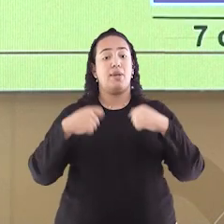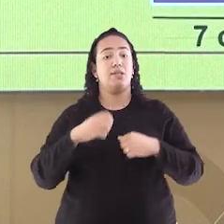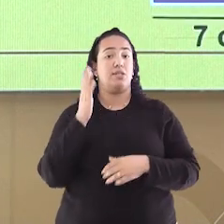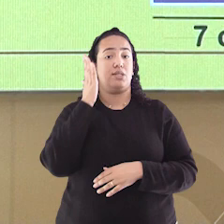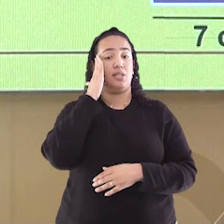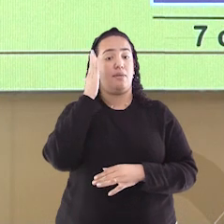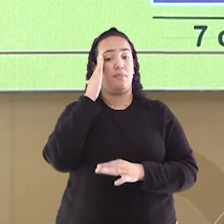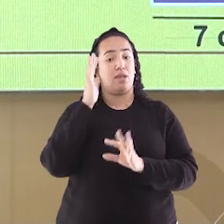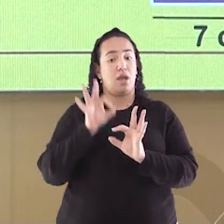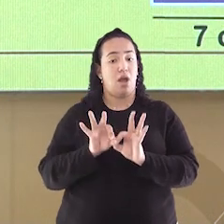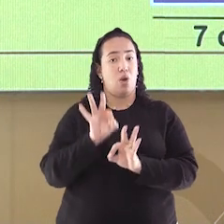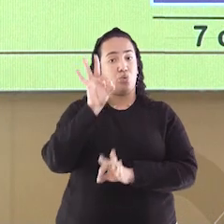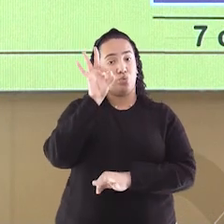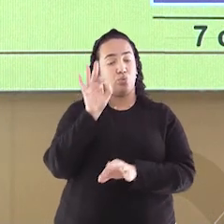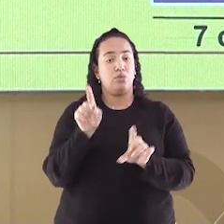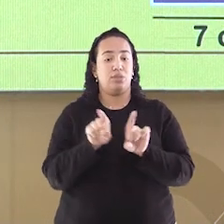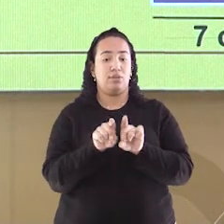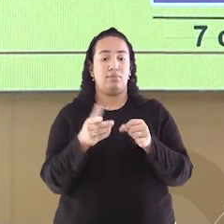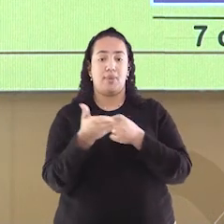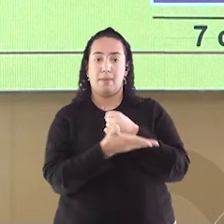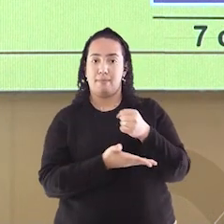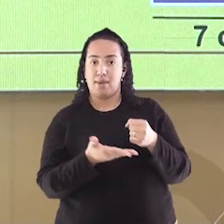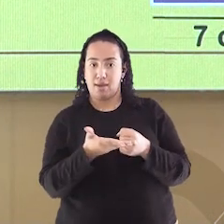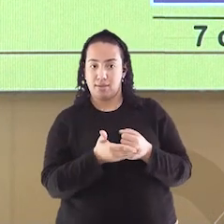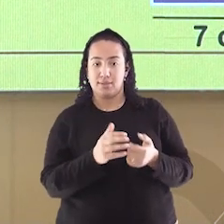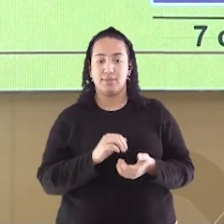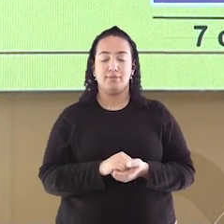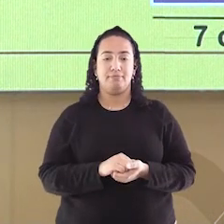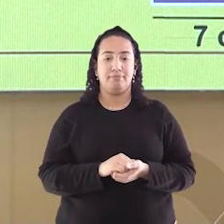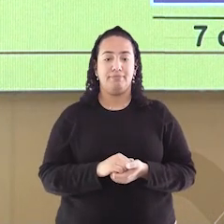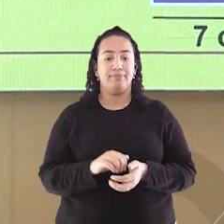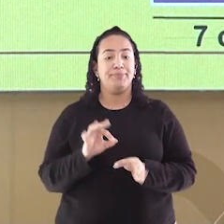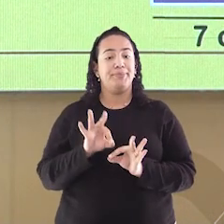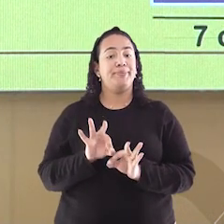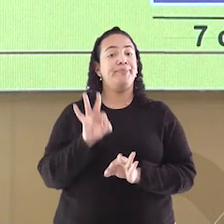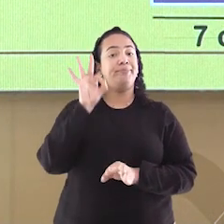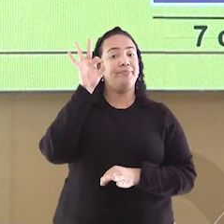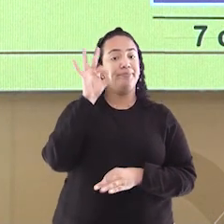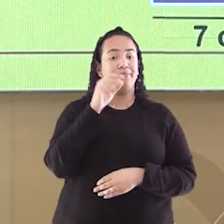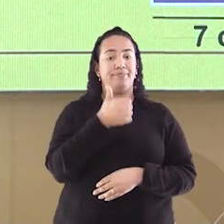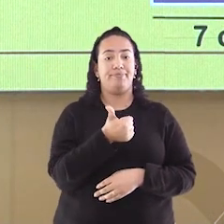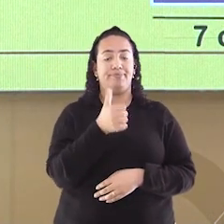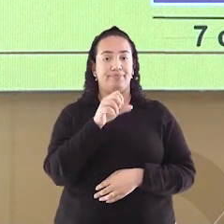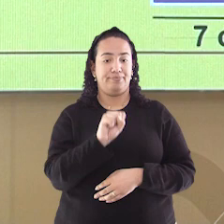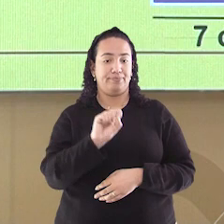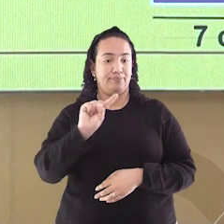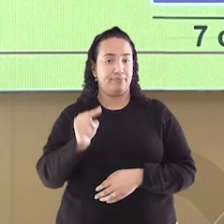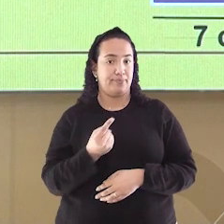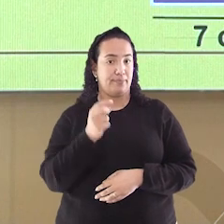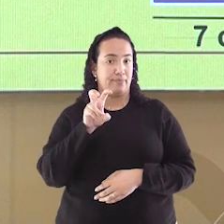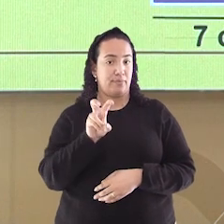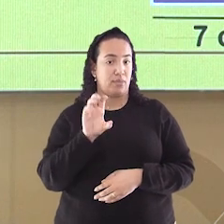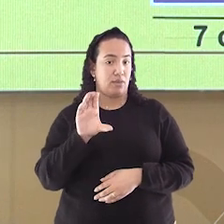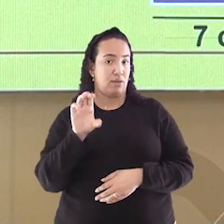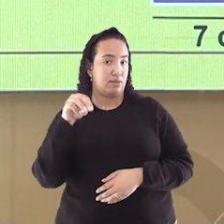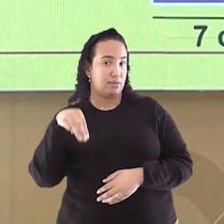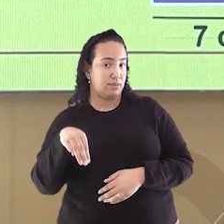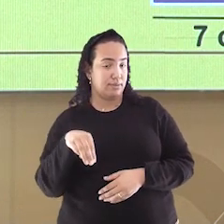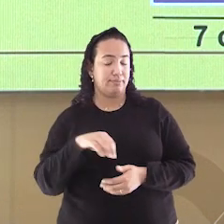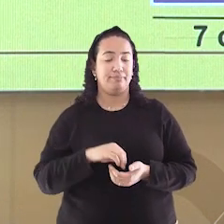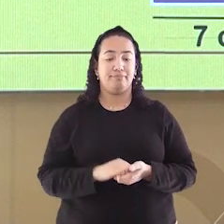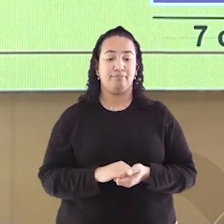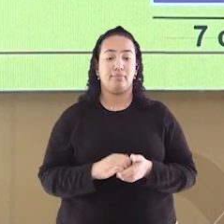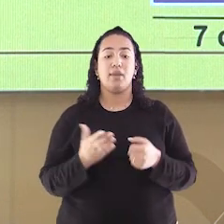sua altura e a sua base. A altura dessa caixa é 18,5